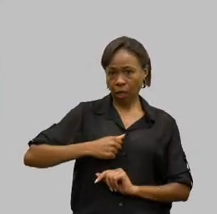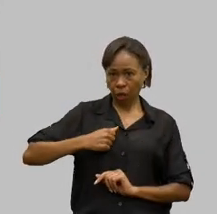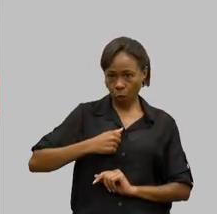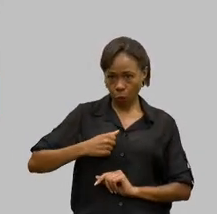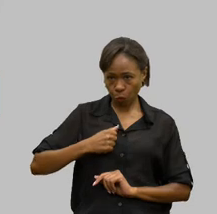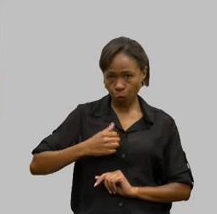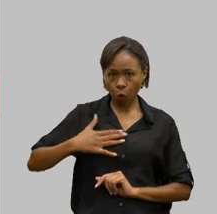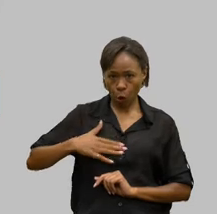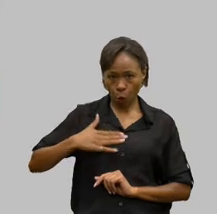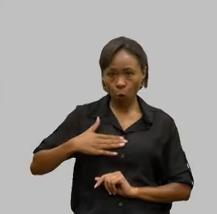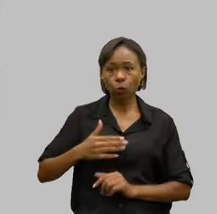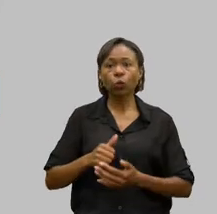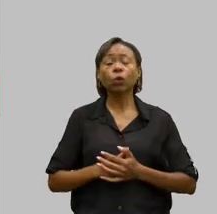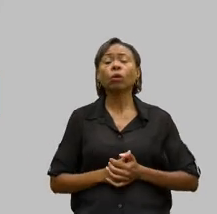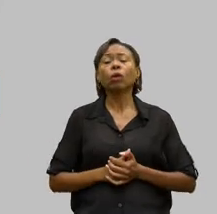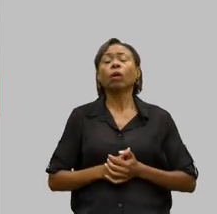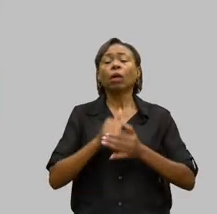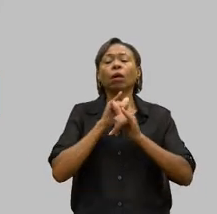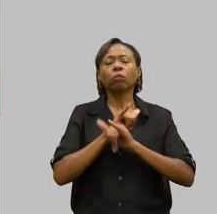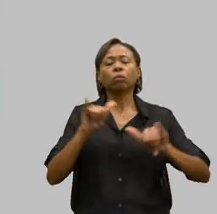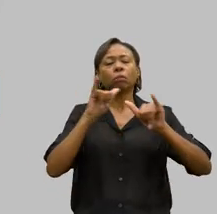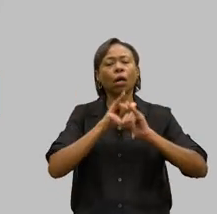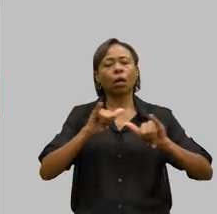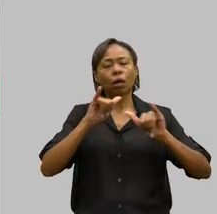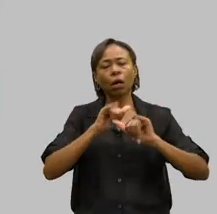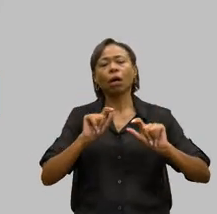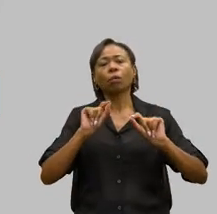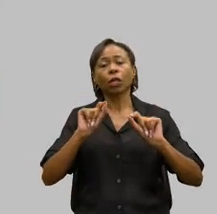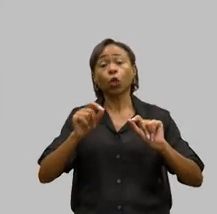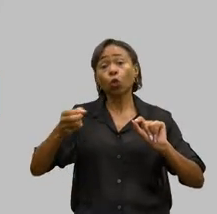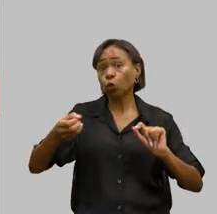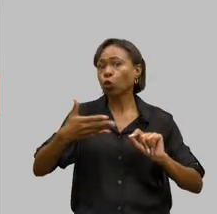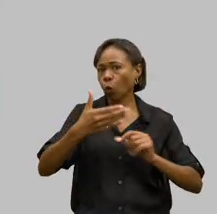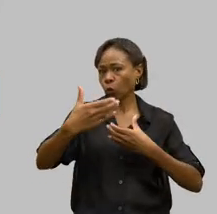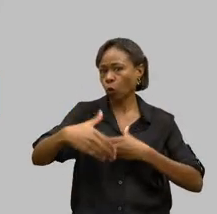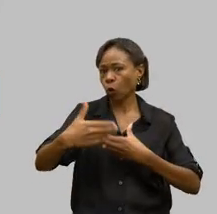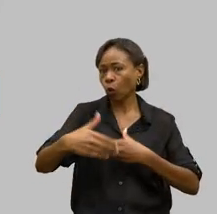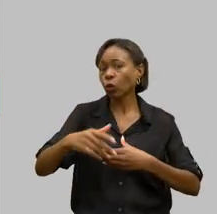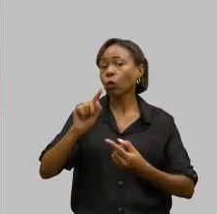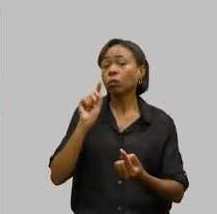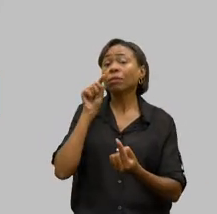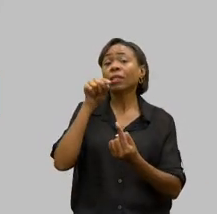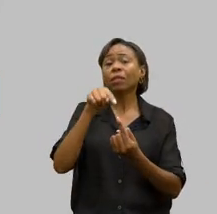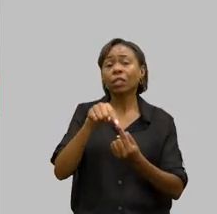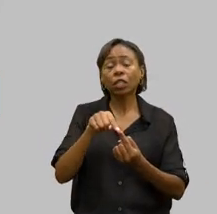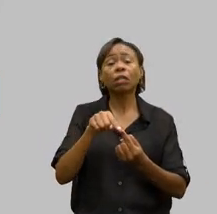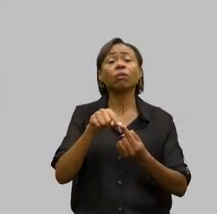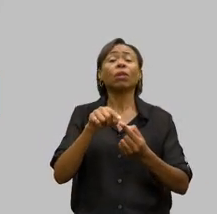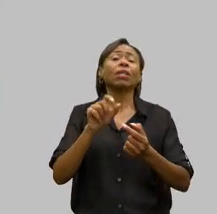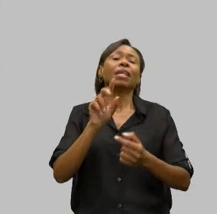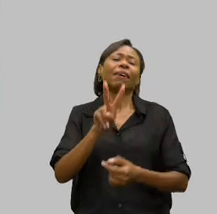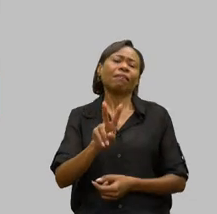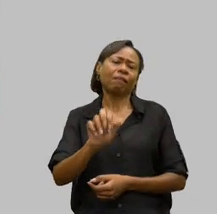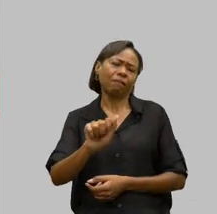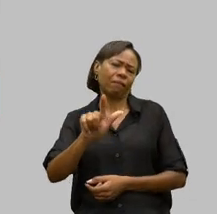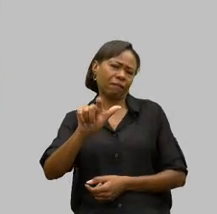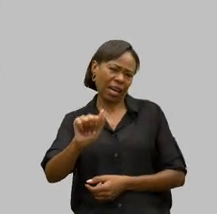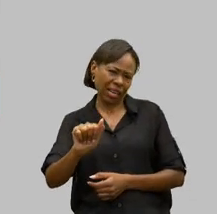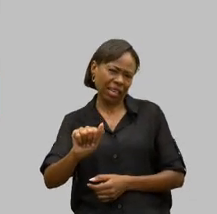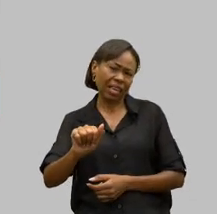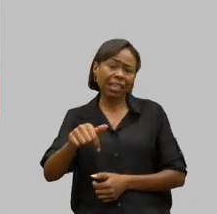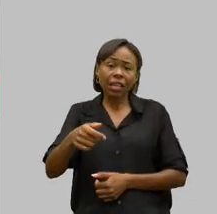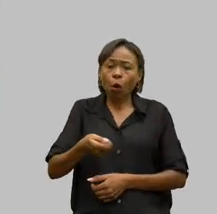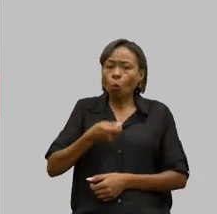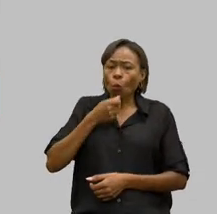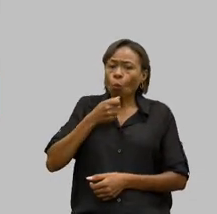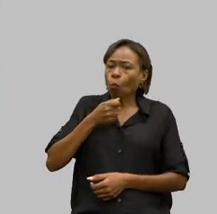divulgando, para que tenhamos um novo concurso, para, exatamente, ocupar aquelas vagas que o concurso atual não